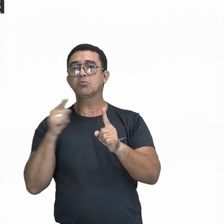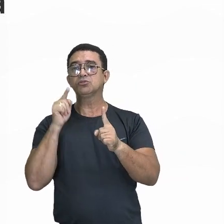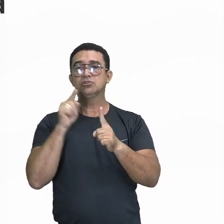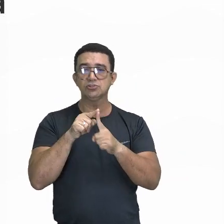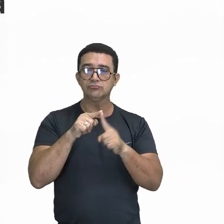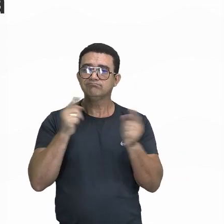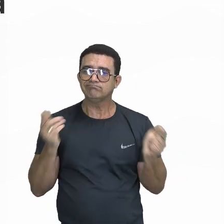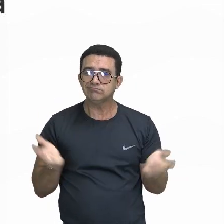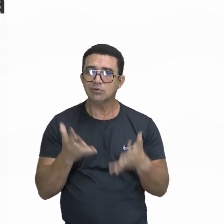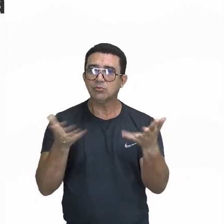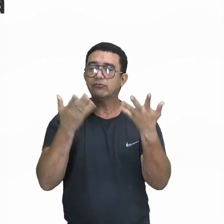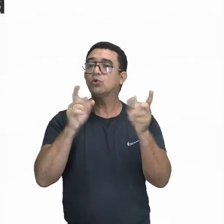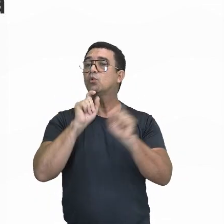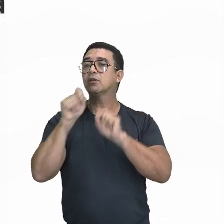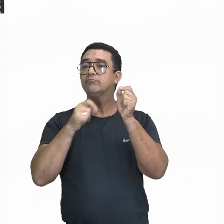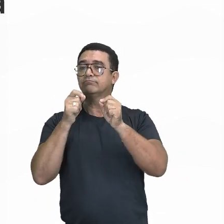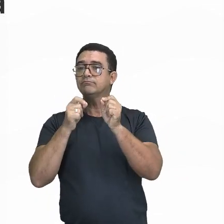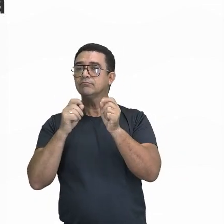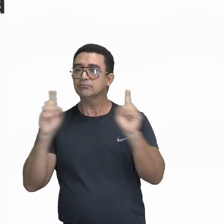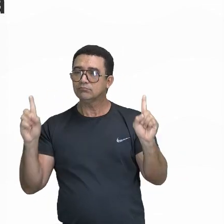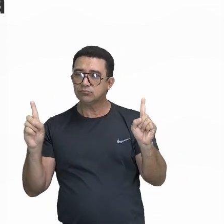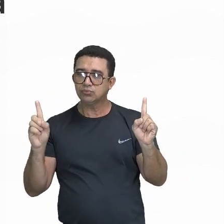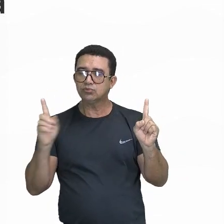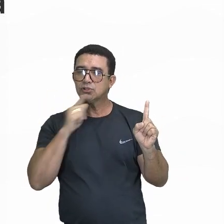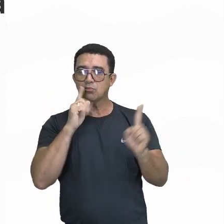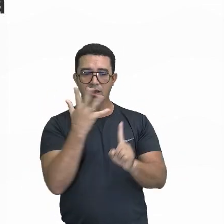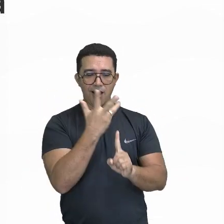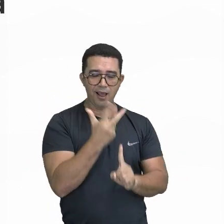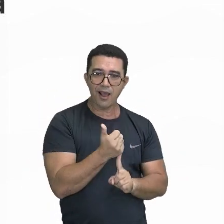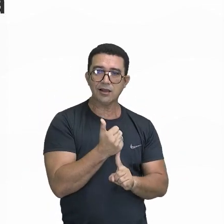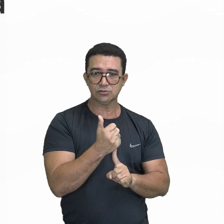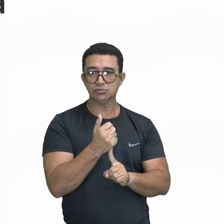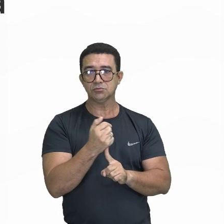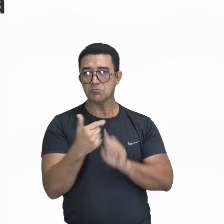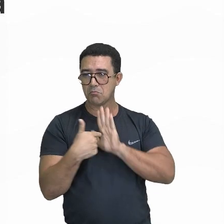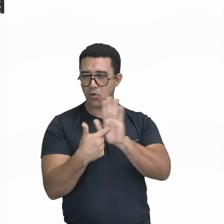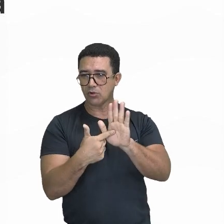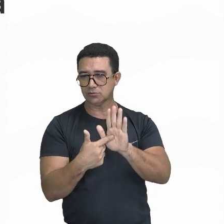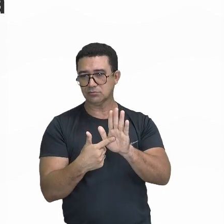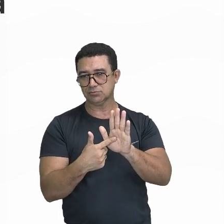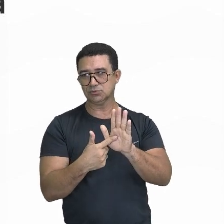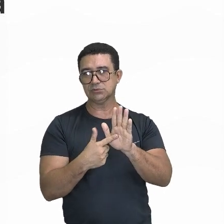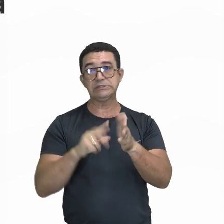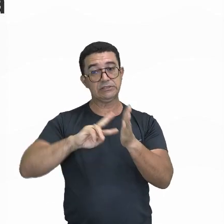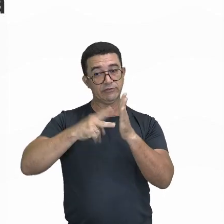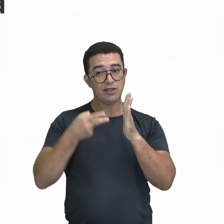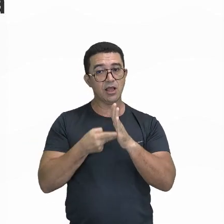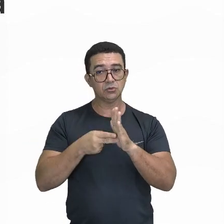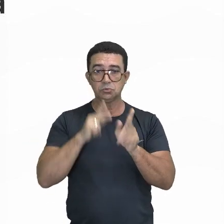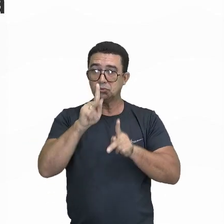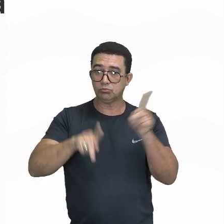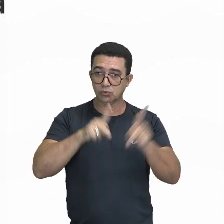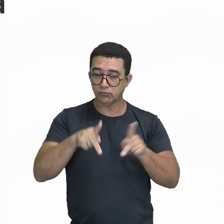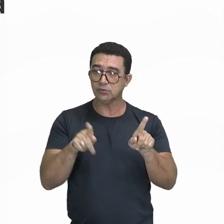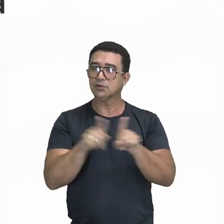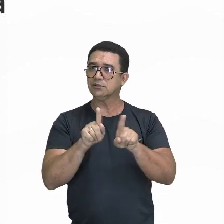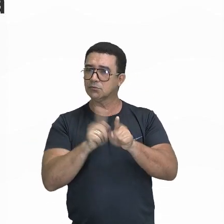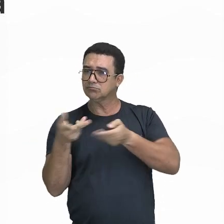promover uma aproximação que produza significados para um público que agora